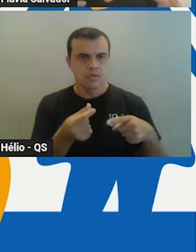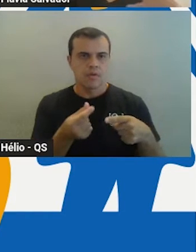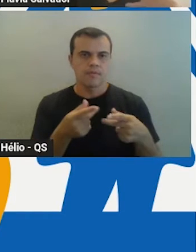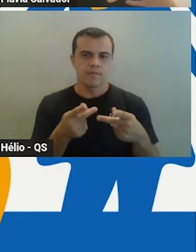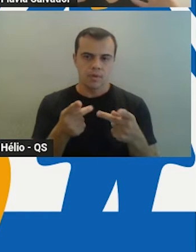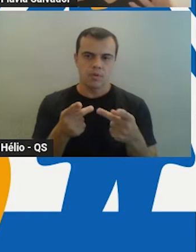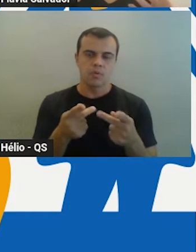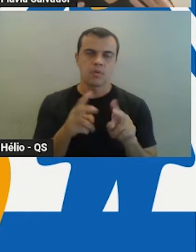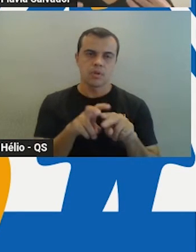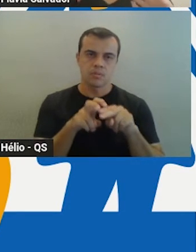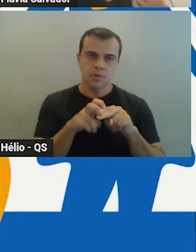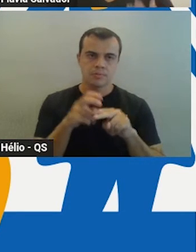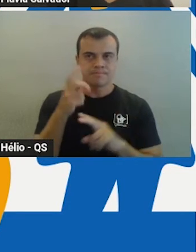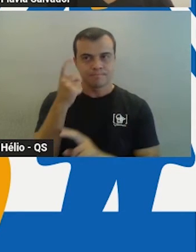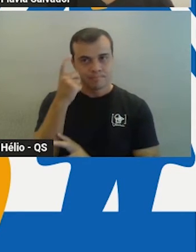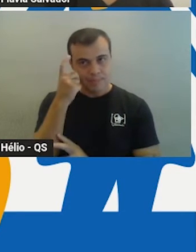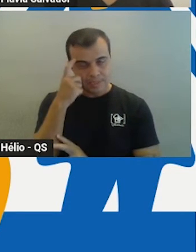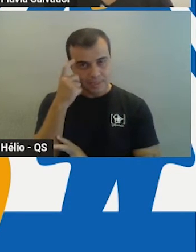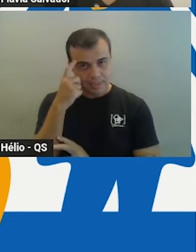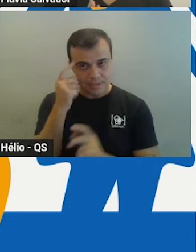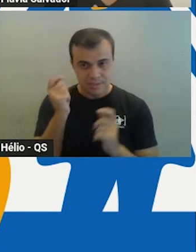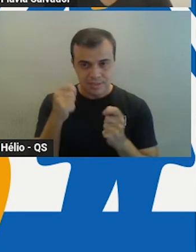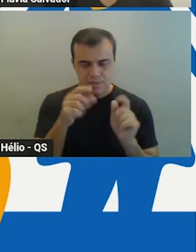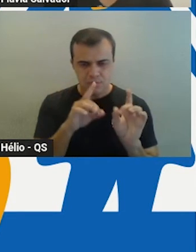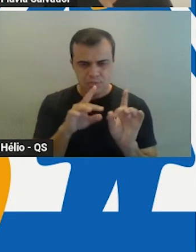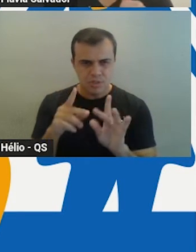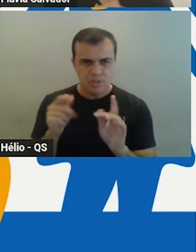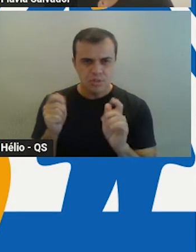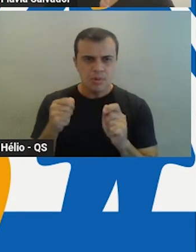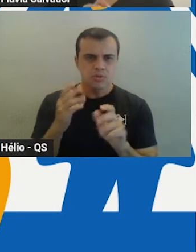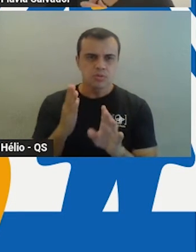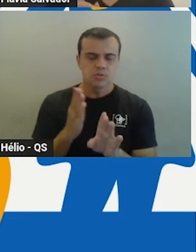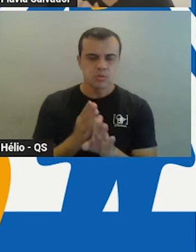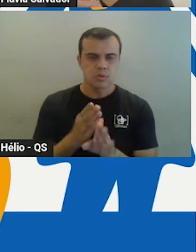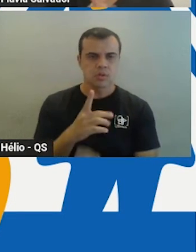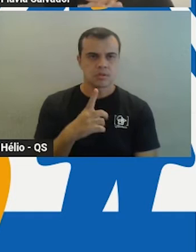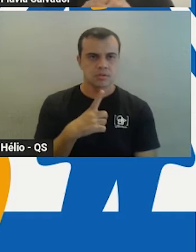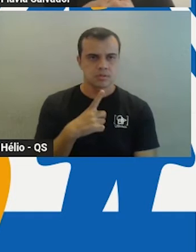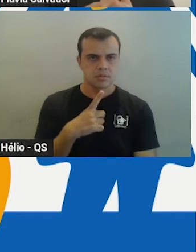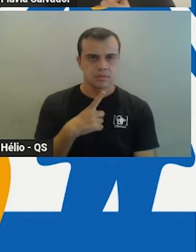Então, é justamente para pensar, poxa, no dia a dia eu posso encontrar